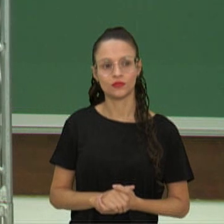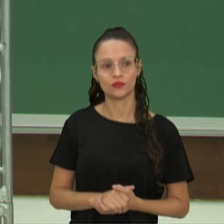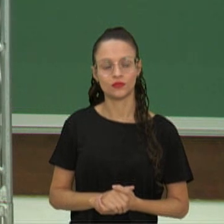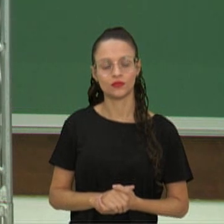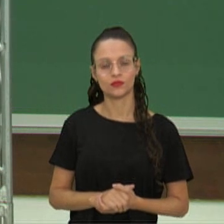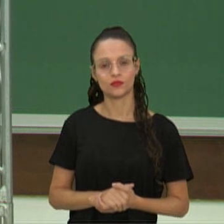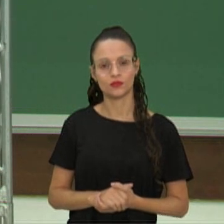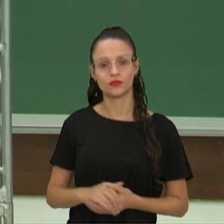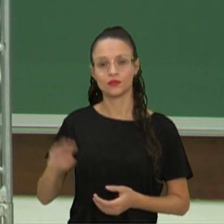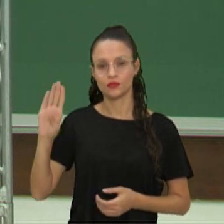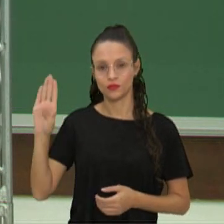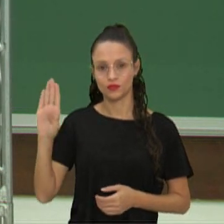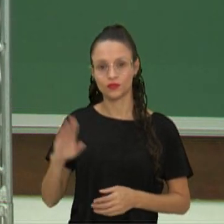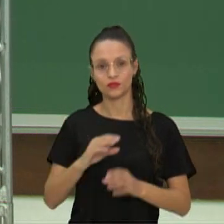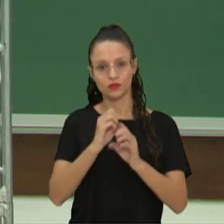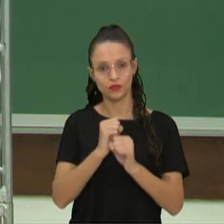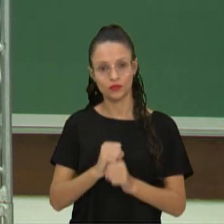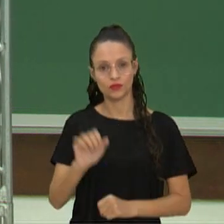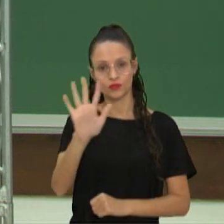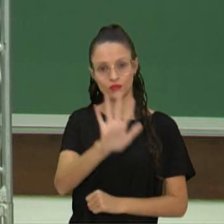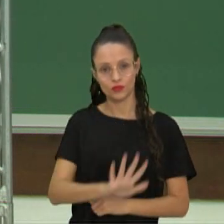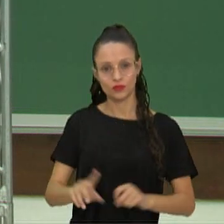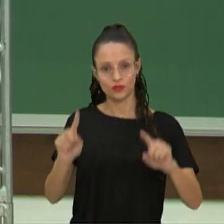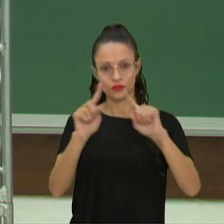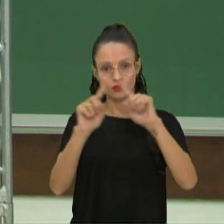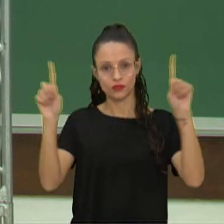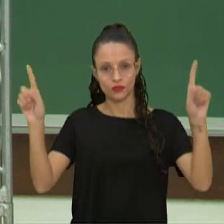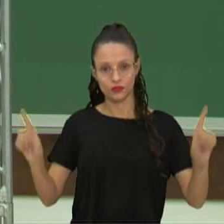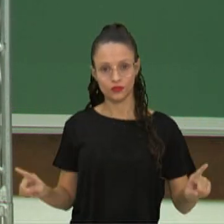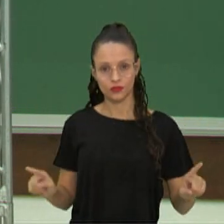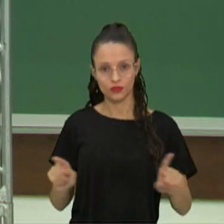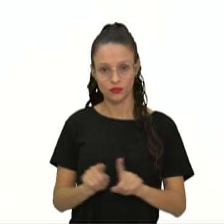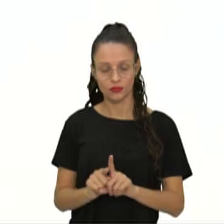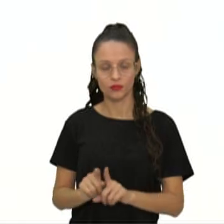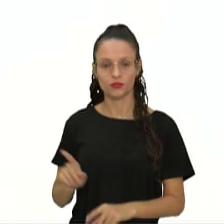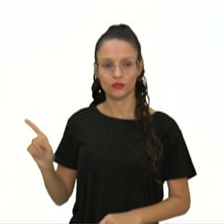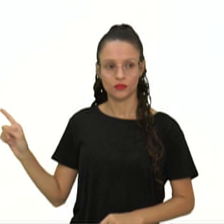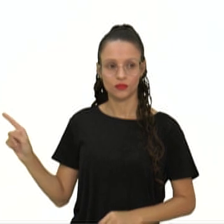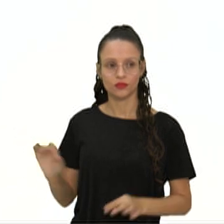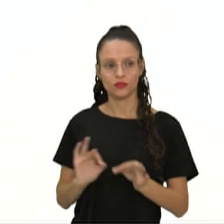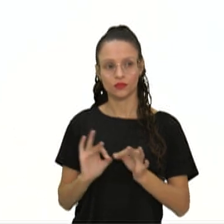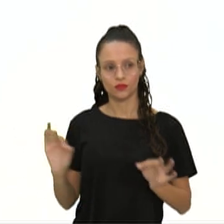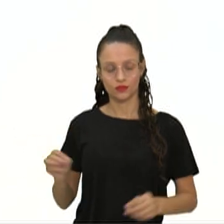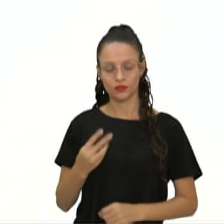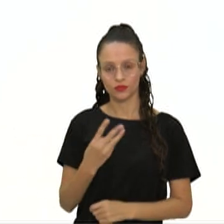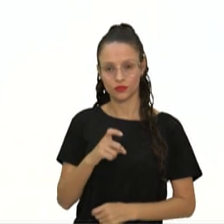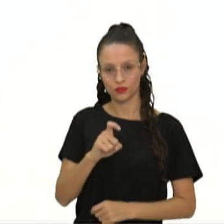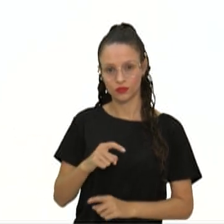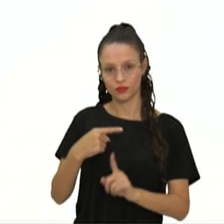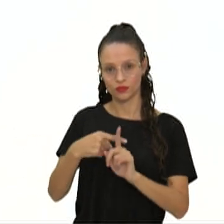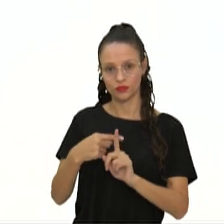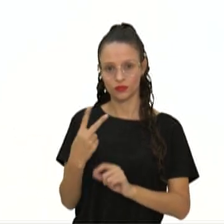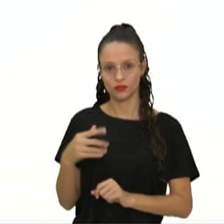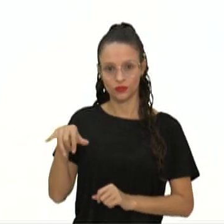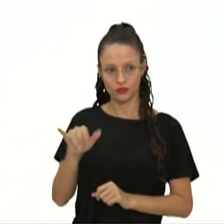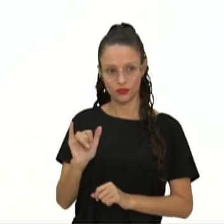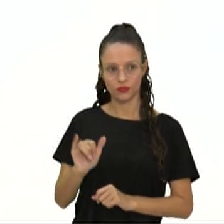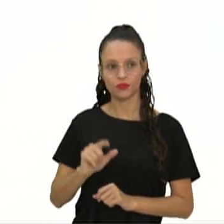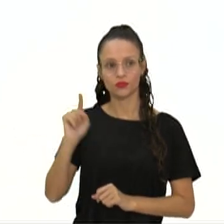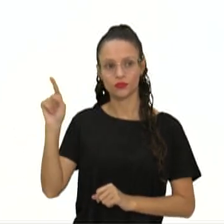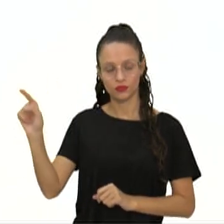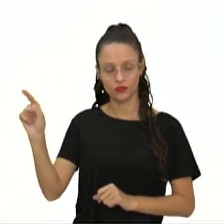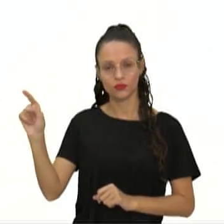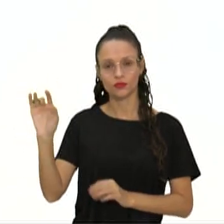Eu quero, na letra B, calcular a área deste retângulo, que tem comprimento 3x mais 2y, e